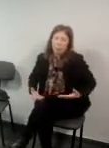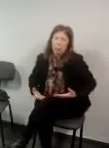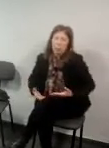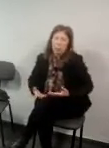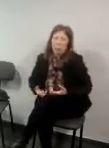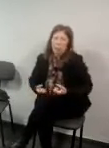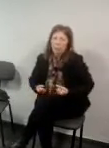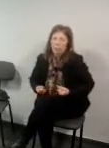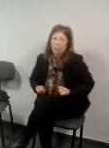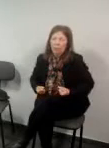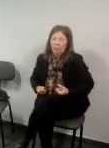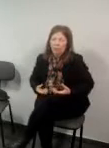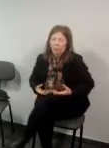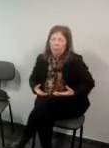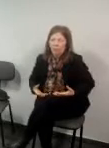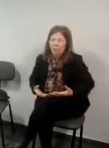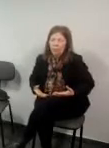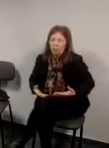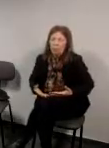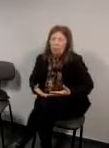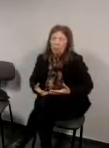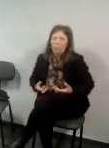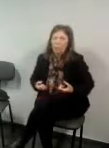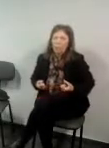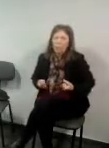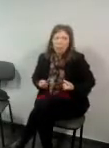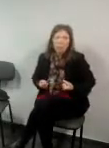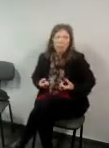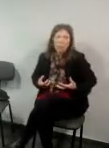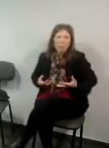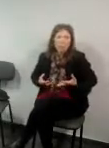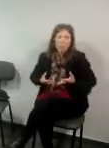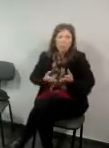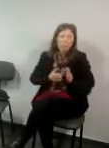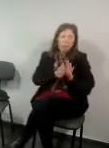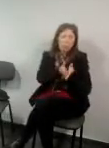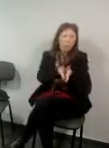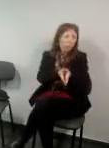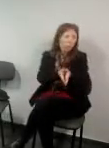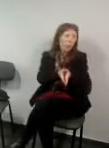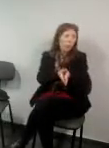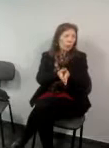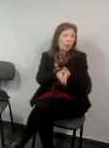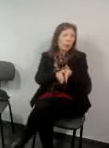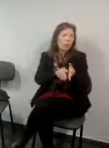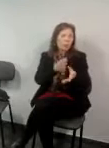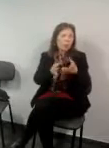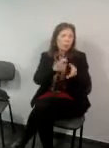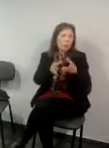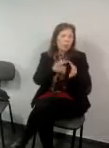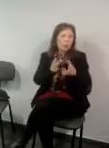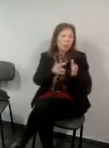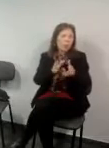quando absorve, né, o alimento pelo intestino, vai o sangue direto no fígado. O fígado é que